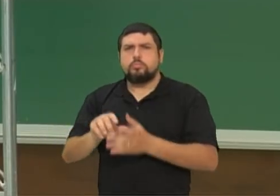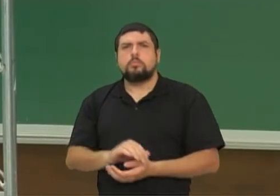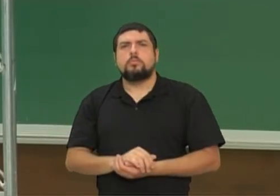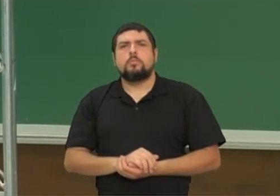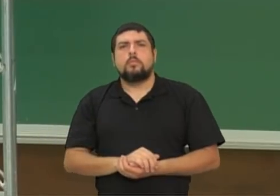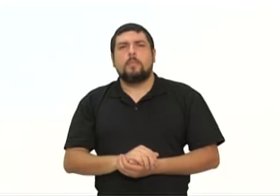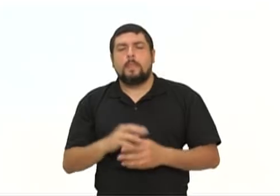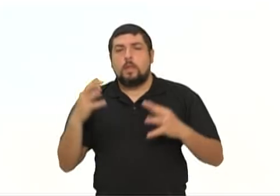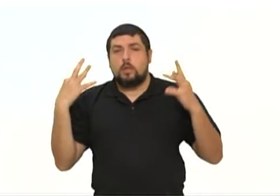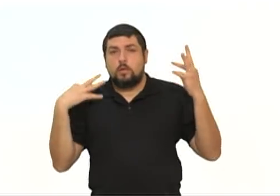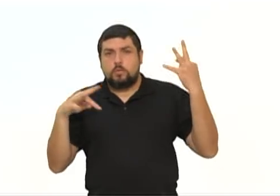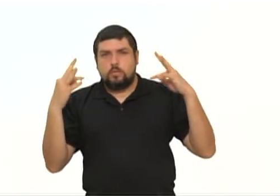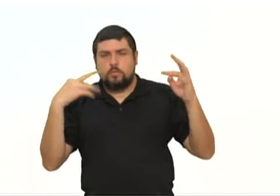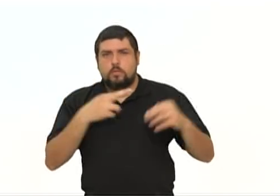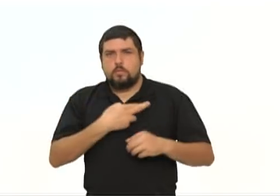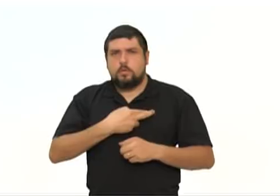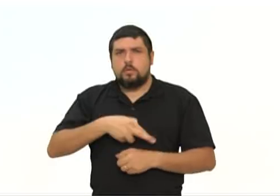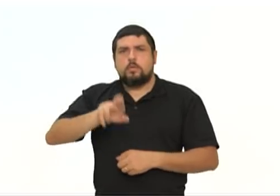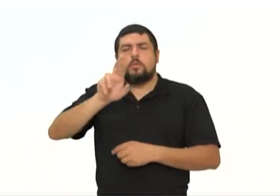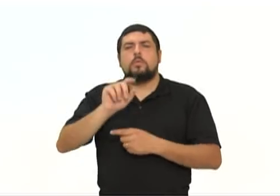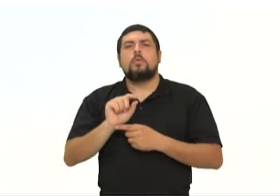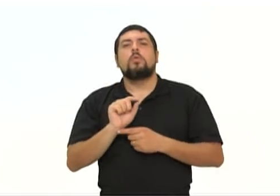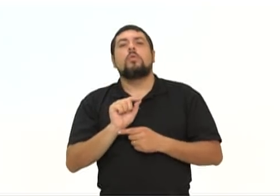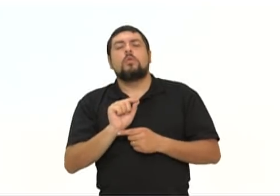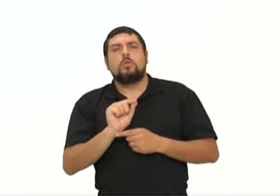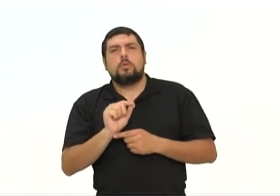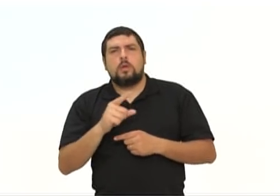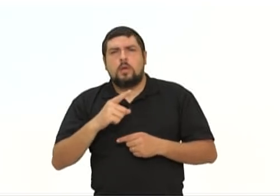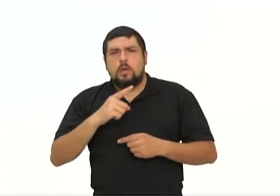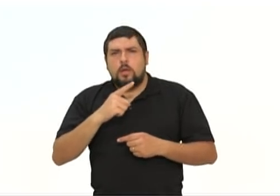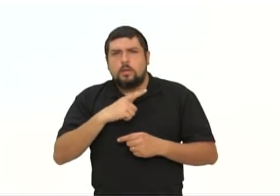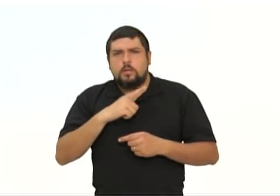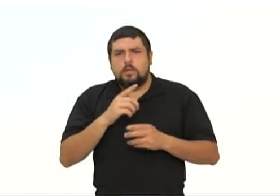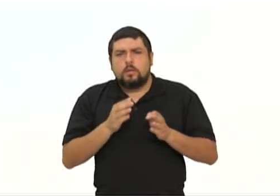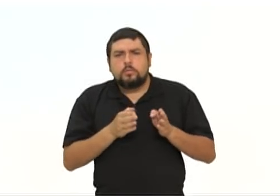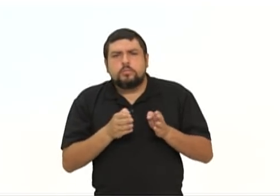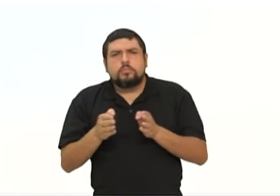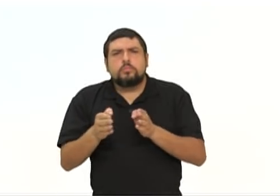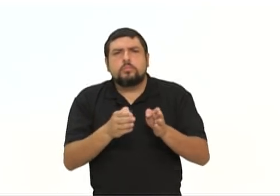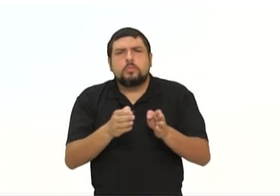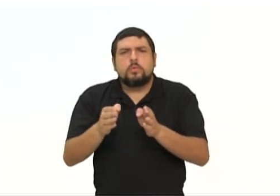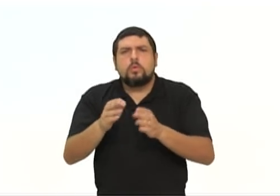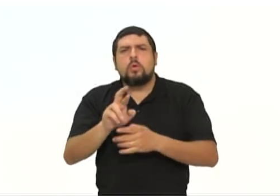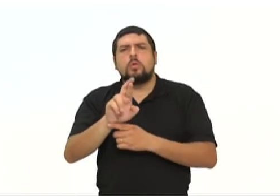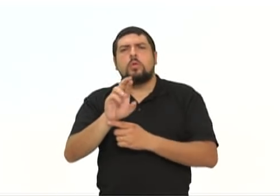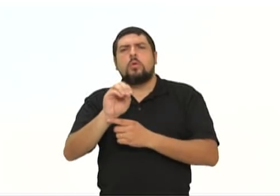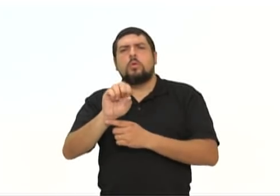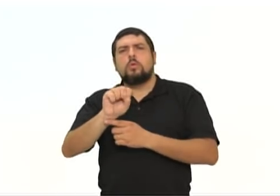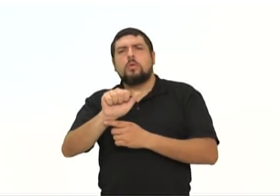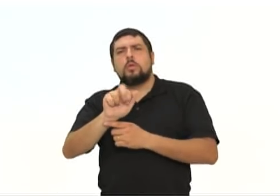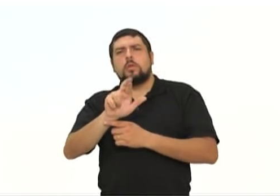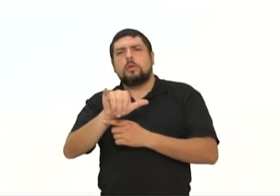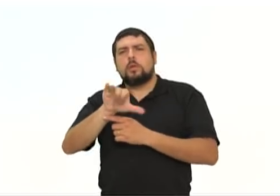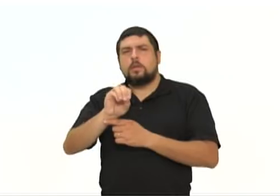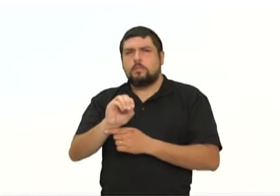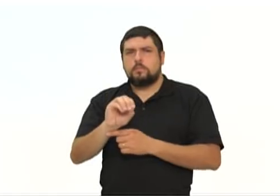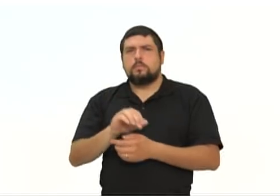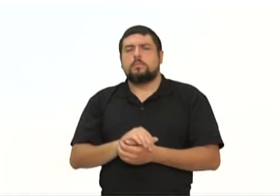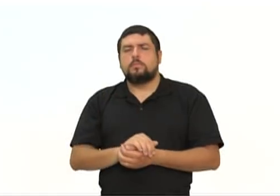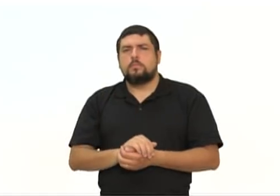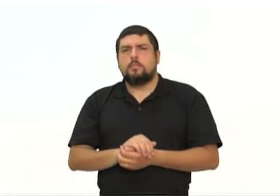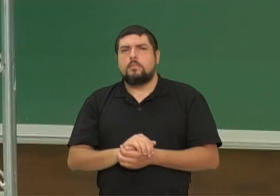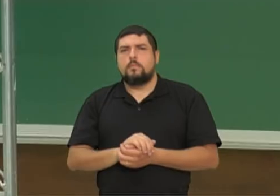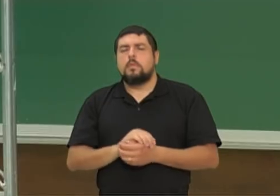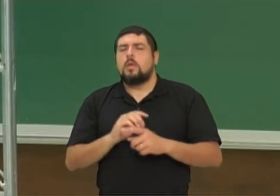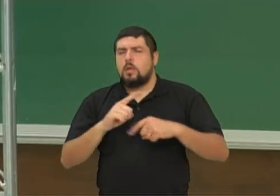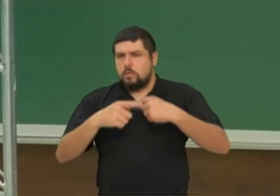paranaense possui a chamada Rota do Rosário. Então nós temos aqui o mapa do Paraná, porque eu quero mostrar para vocês